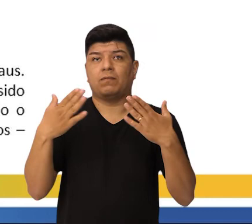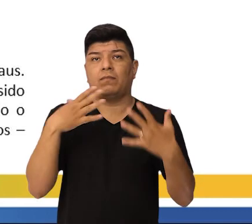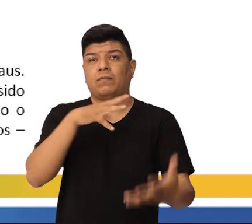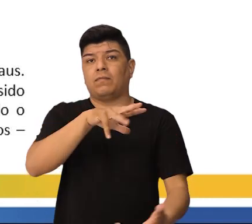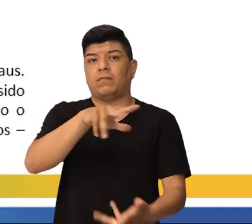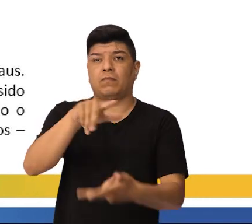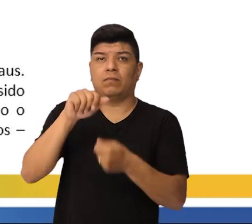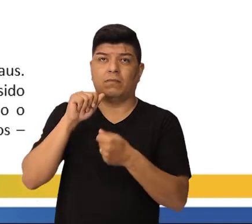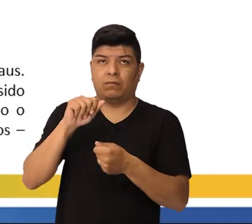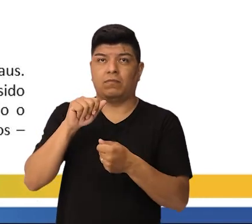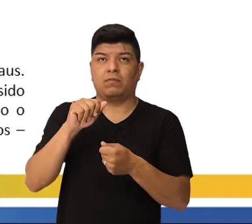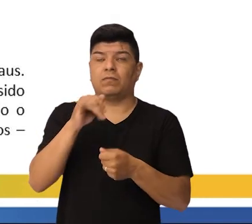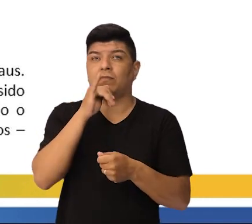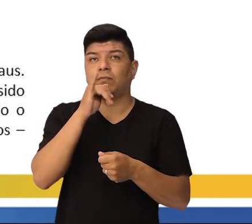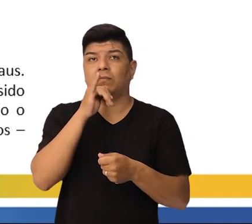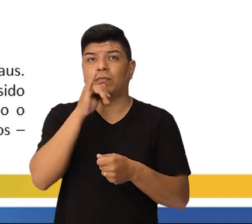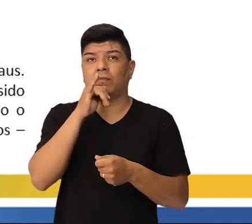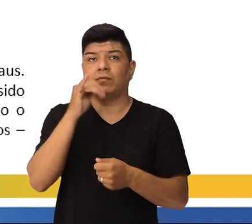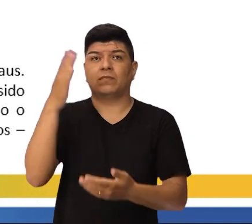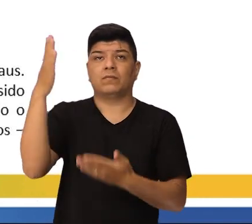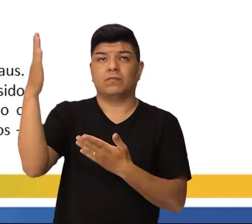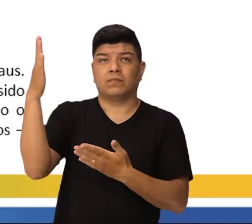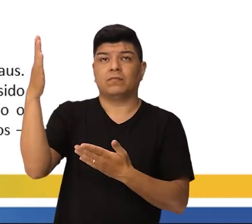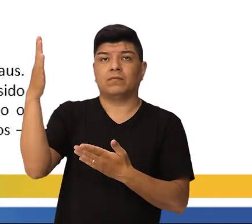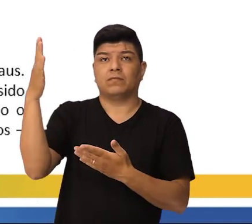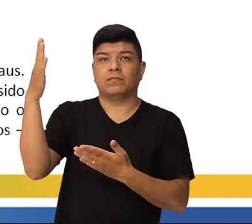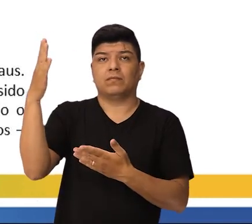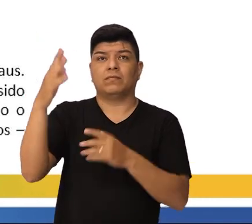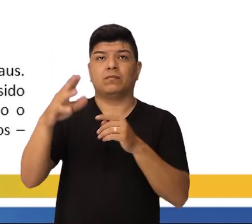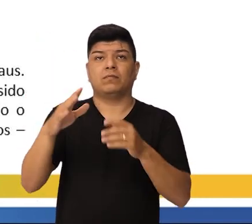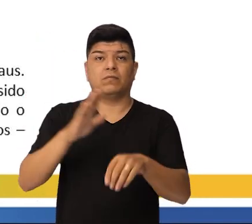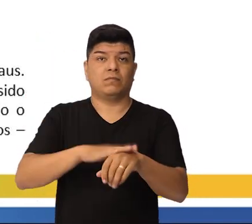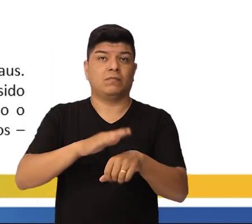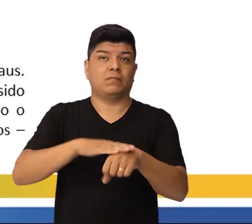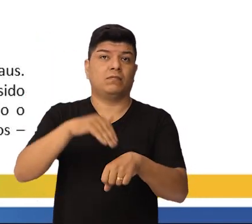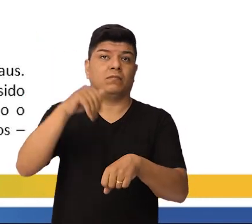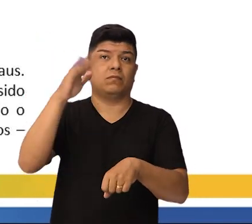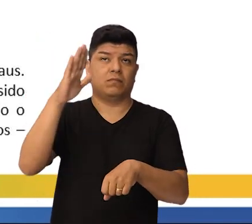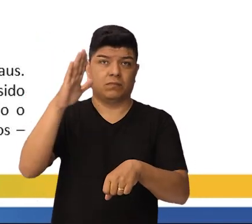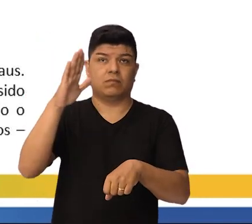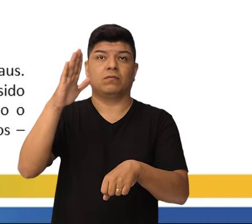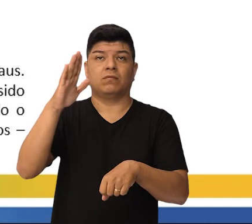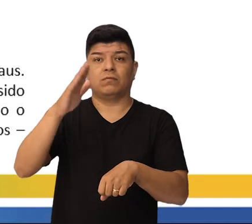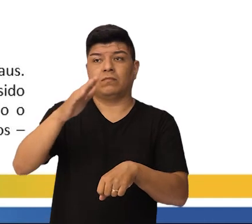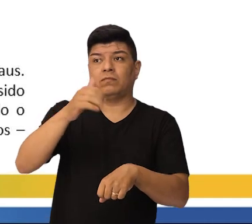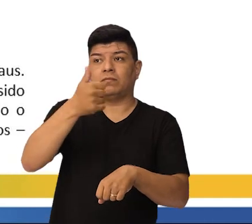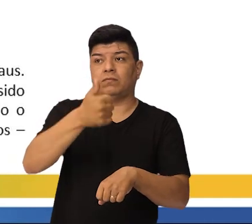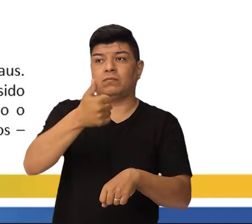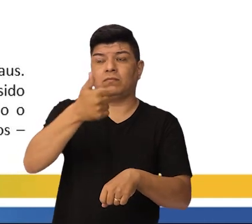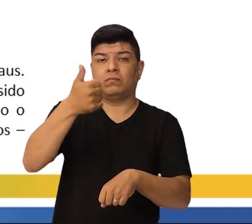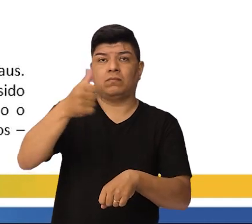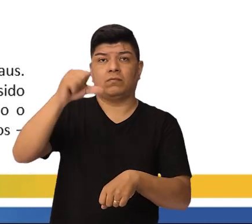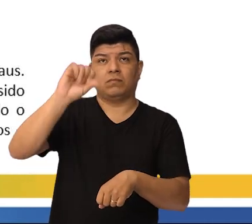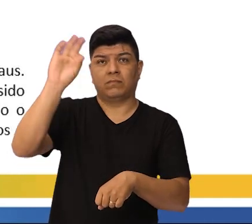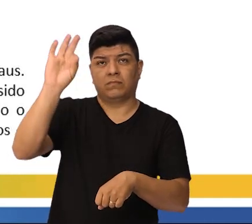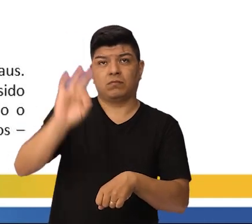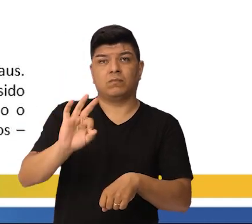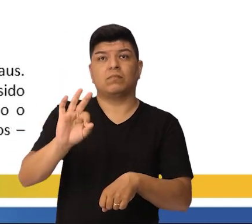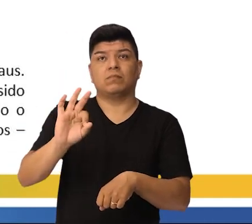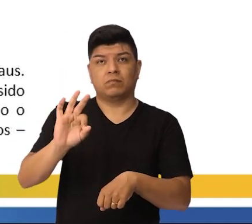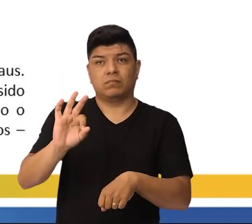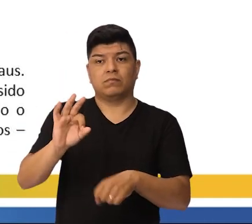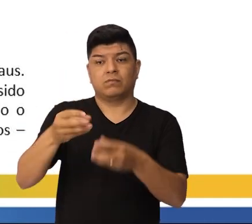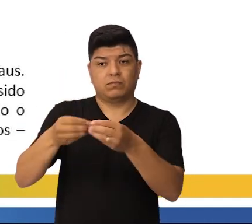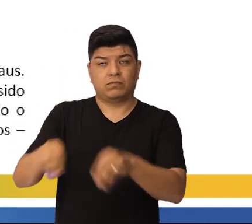próprias enchentes. Olha o exemplo de Manaus, já em 2021, teve a maior enchente em 119 anos. Isso é um retrato